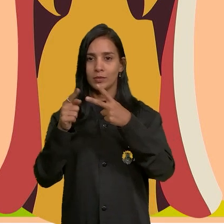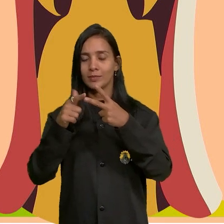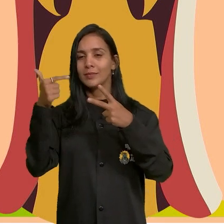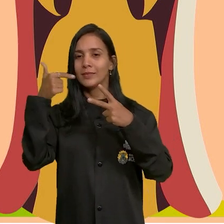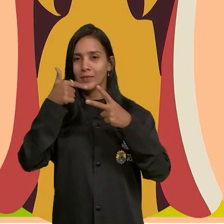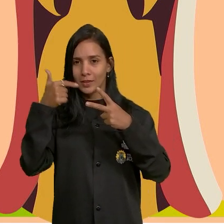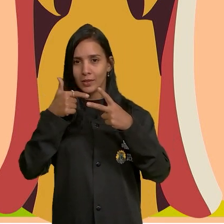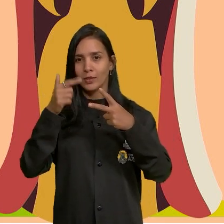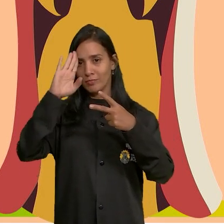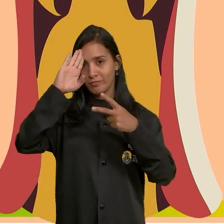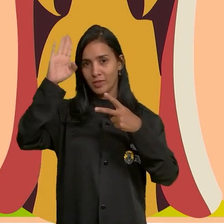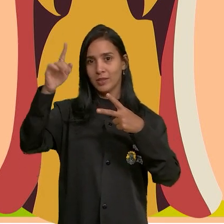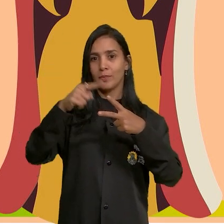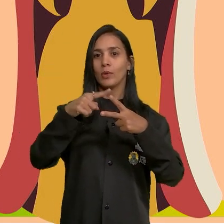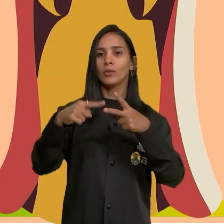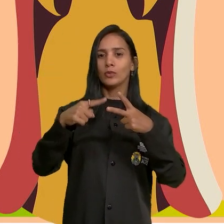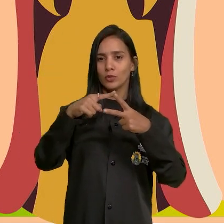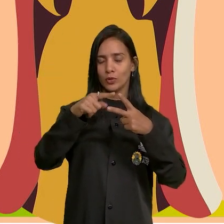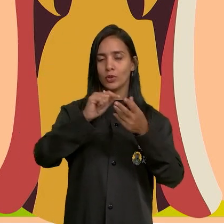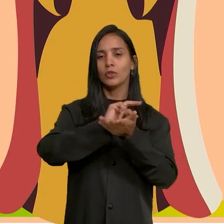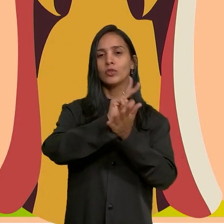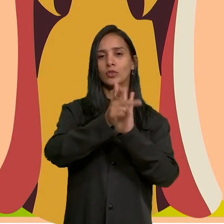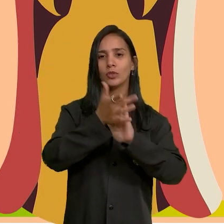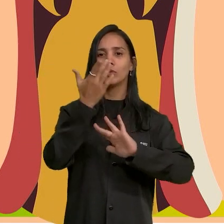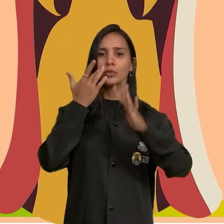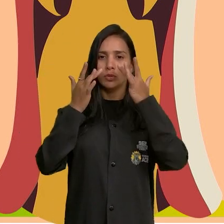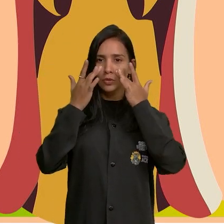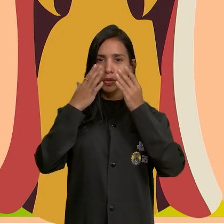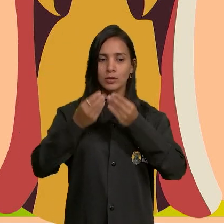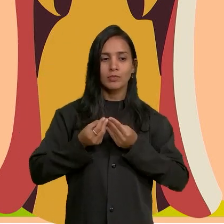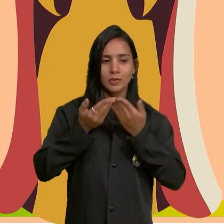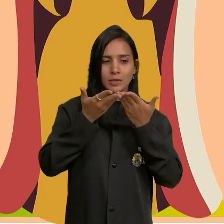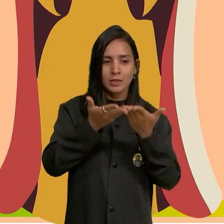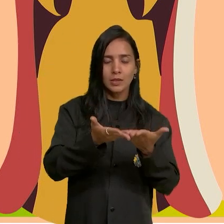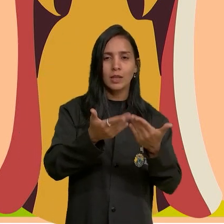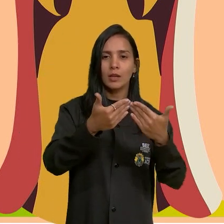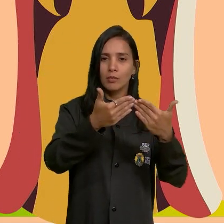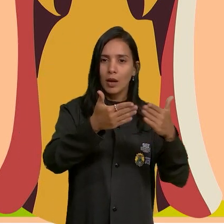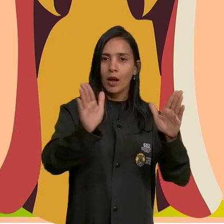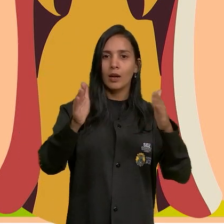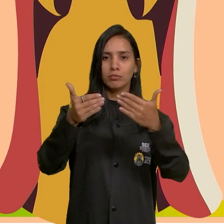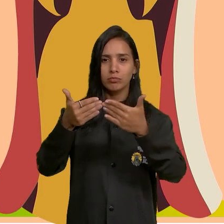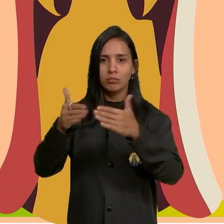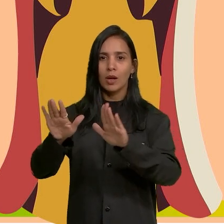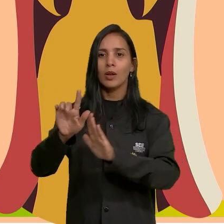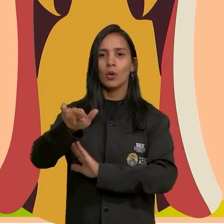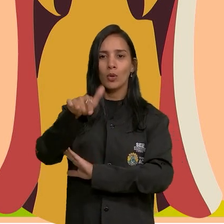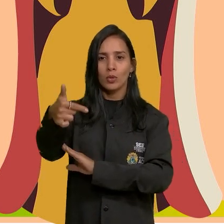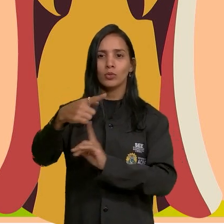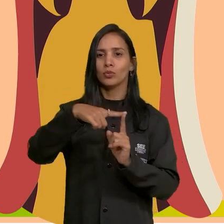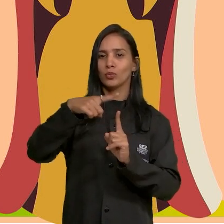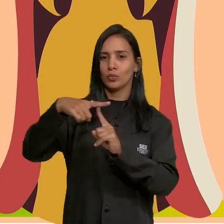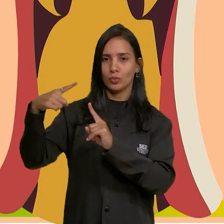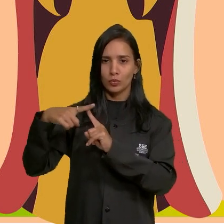dois gêneros teatrais aí que deram culminância aos outros gêneros